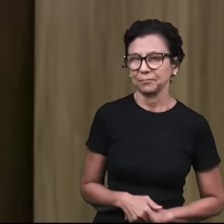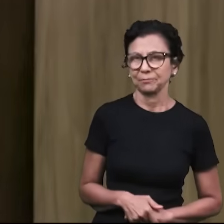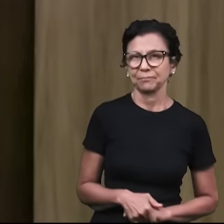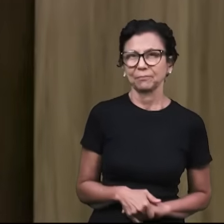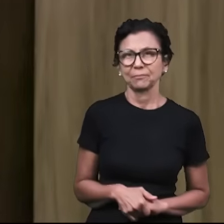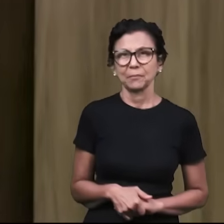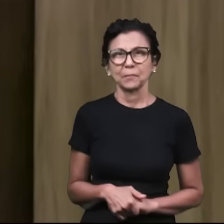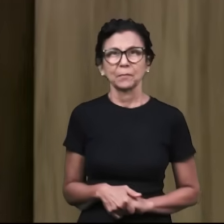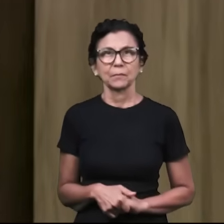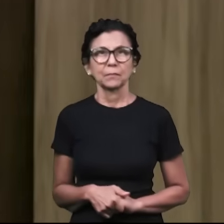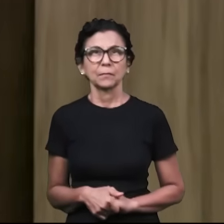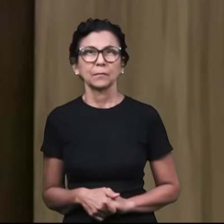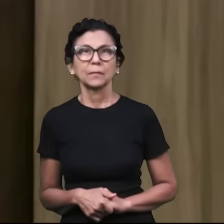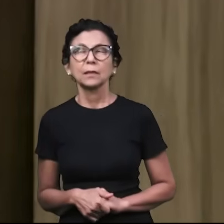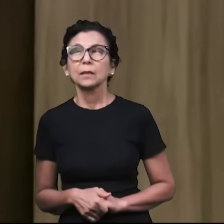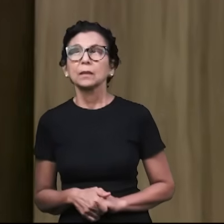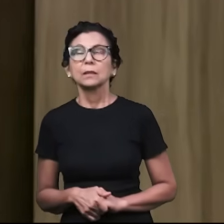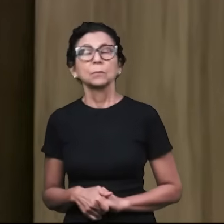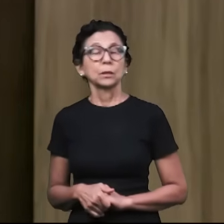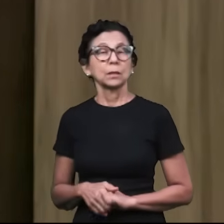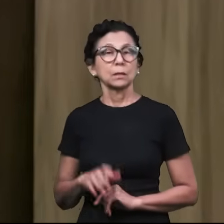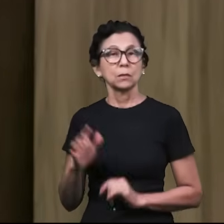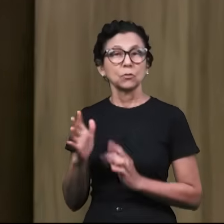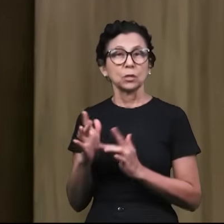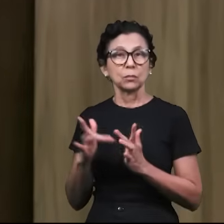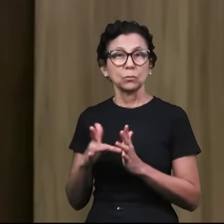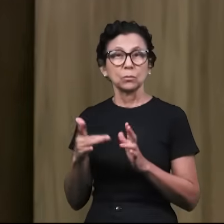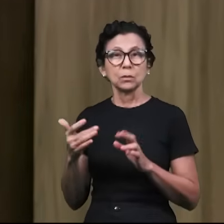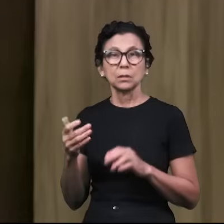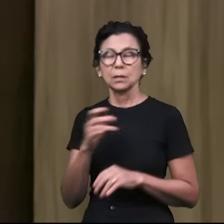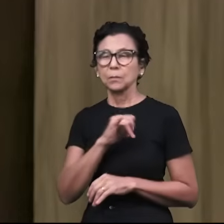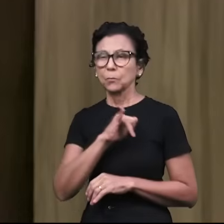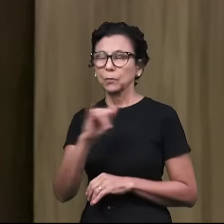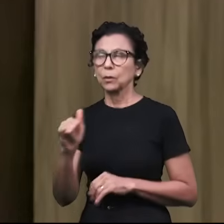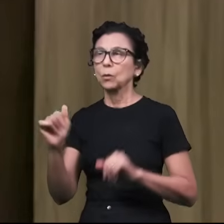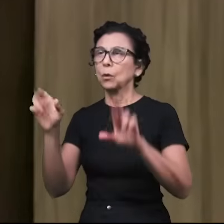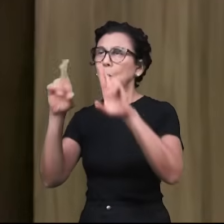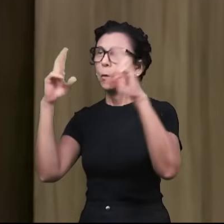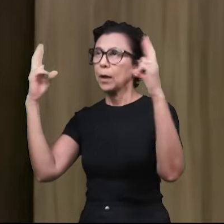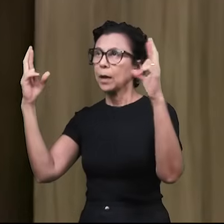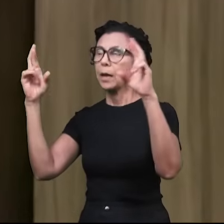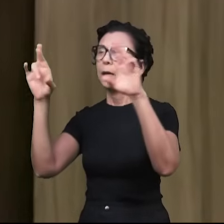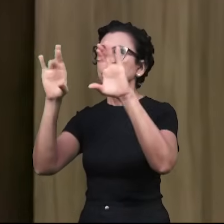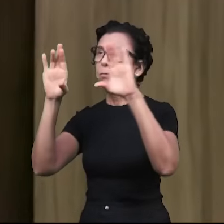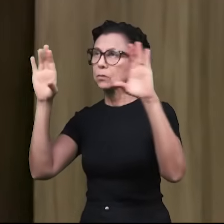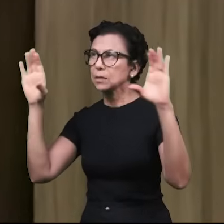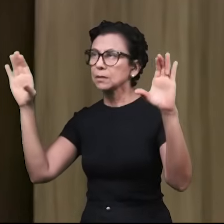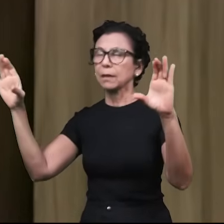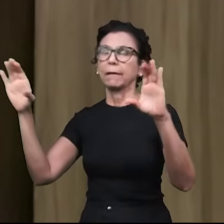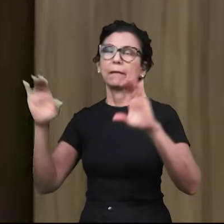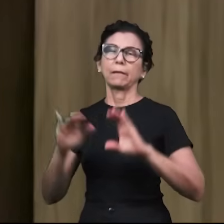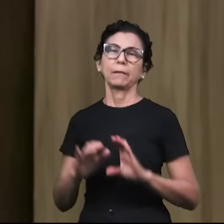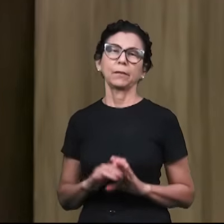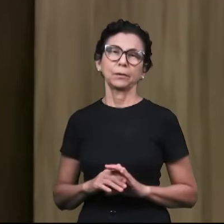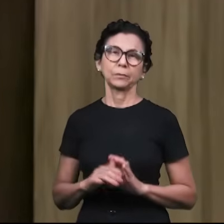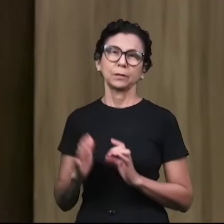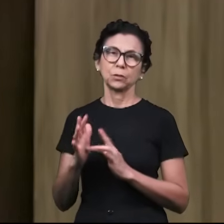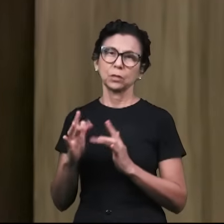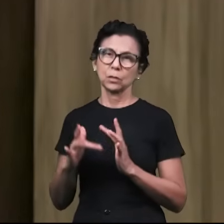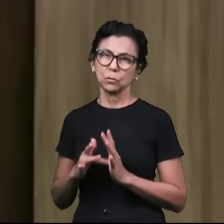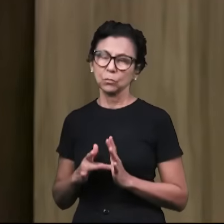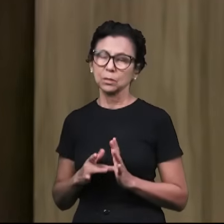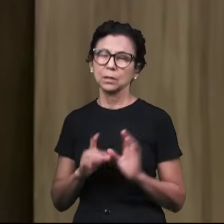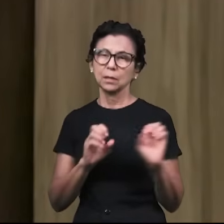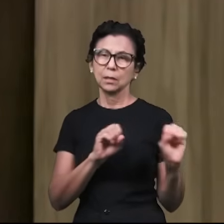Ele falou sobre o reino dos céus o tempo inteiro. É isso aí. O reino dos céus é semelhante a... Ele sempre abordou por